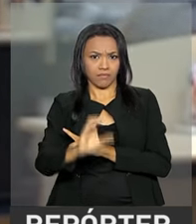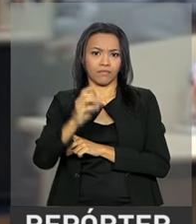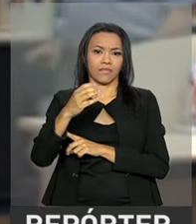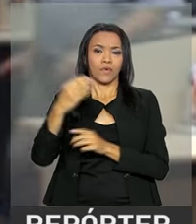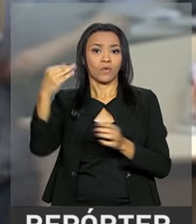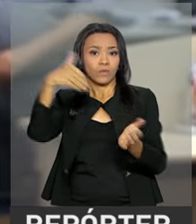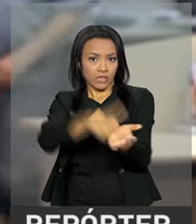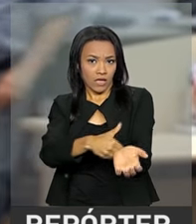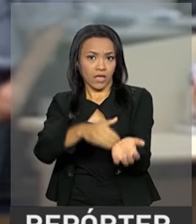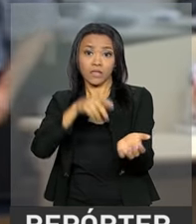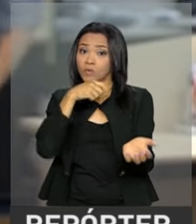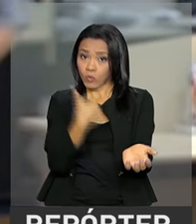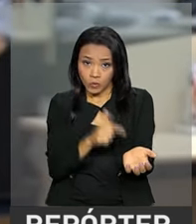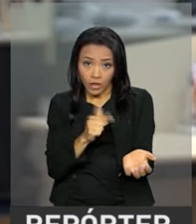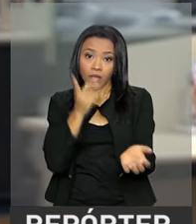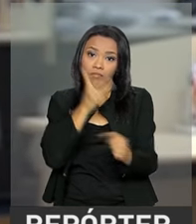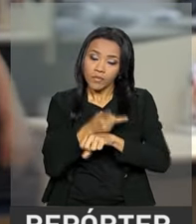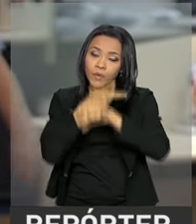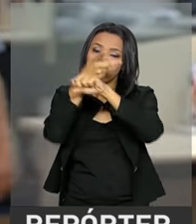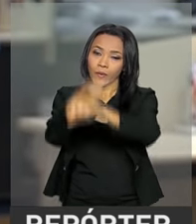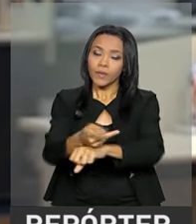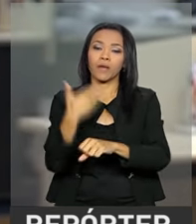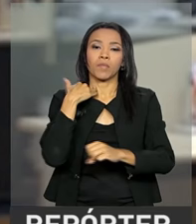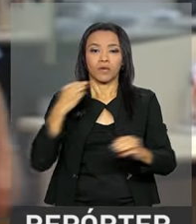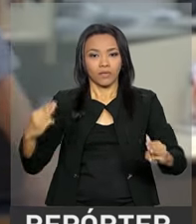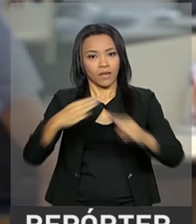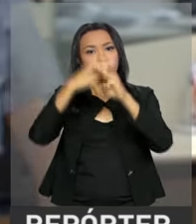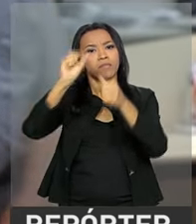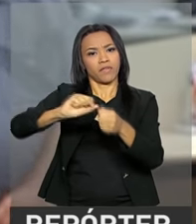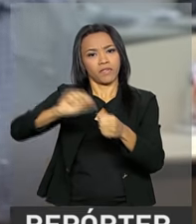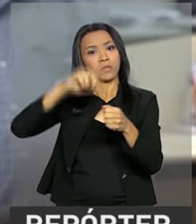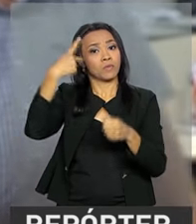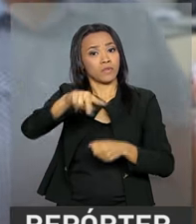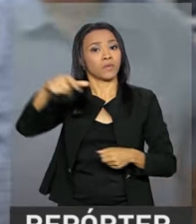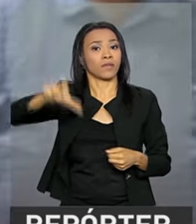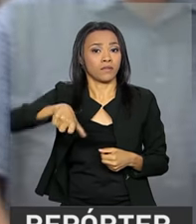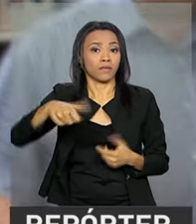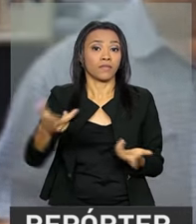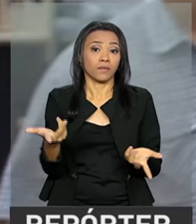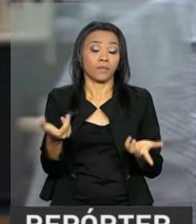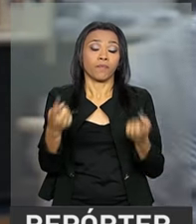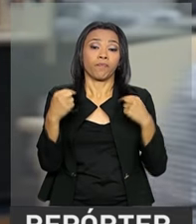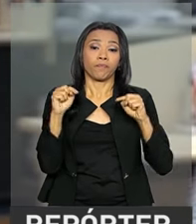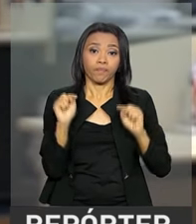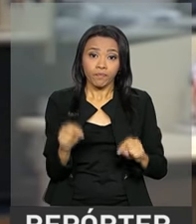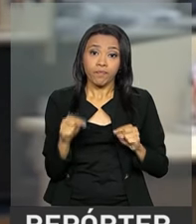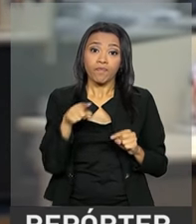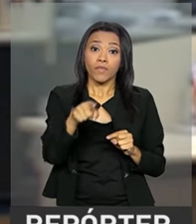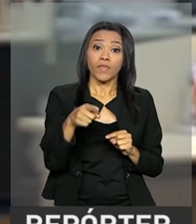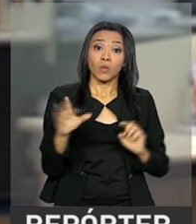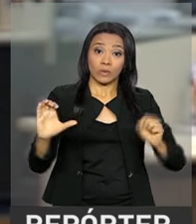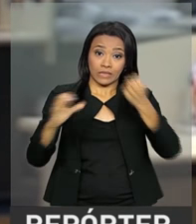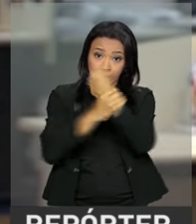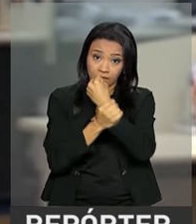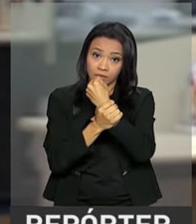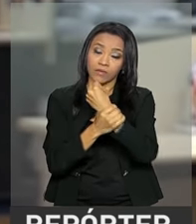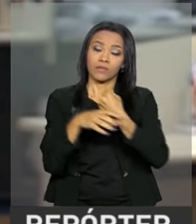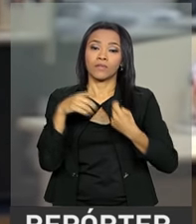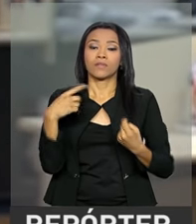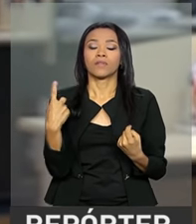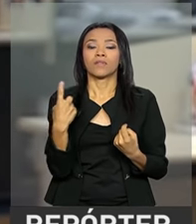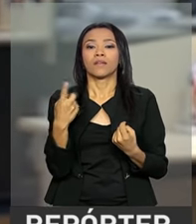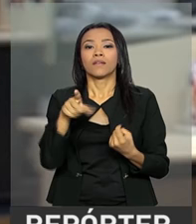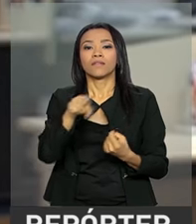ir até uma agência da Caixa Econômica Federal para fazer um. Segundo a Divisão de Seguro-Desemprego e Abono Salarial do Ministério do Trabalho,